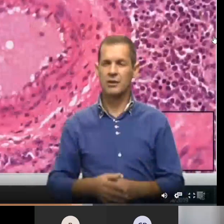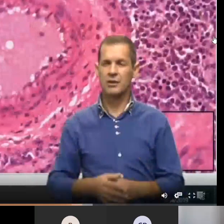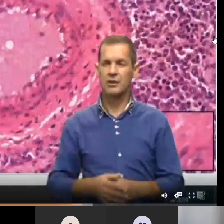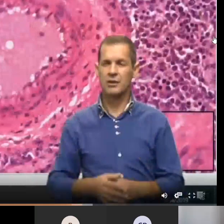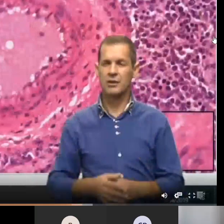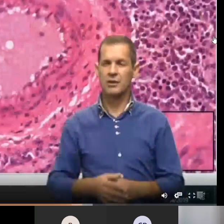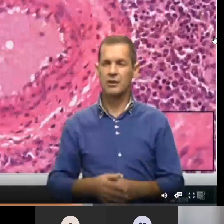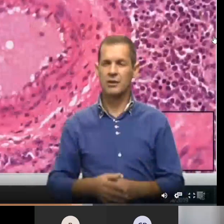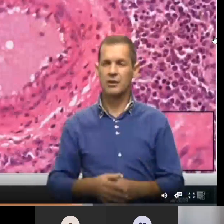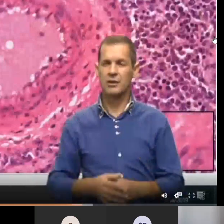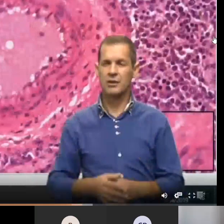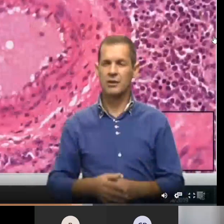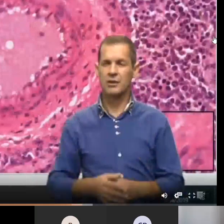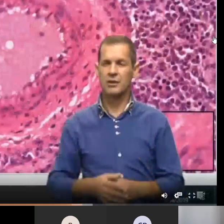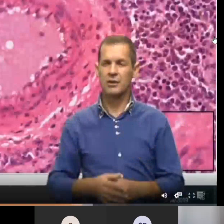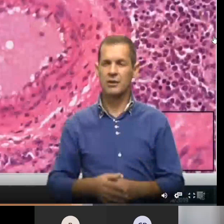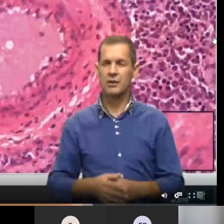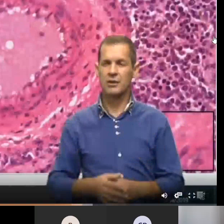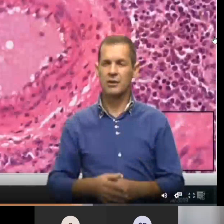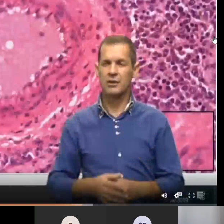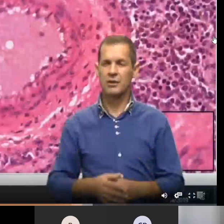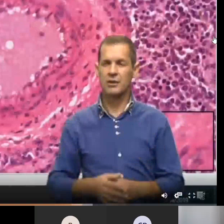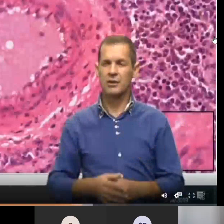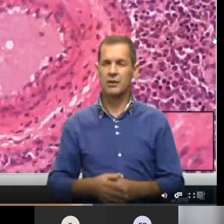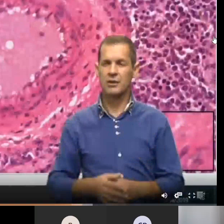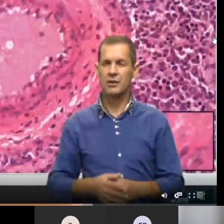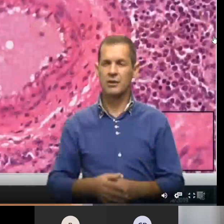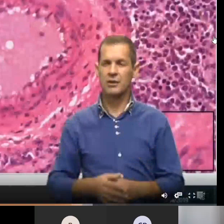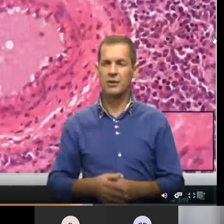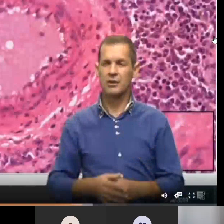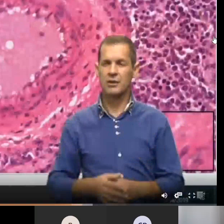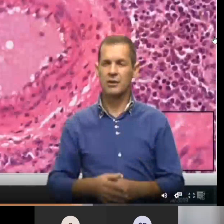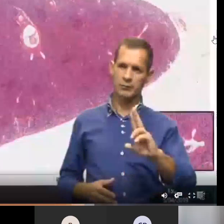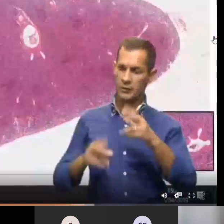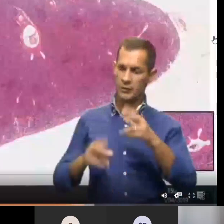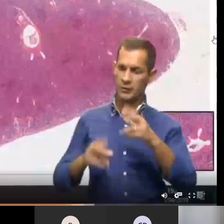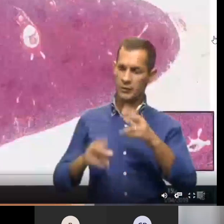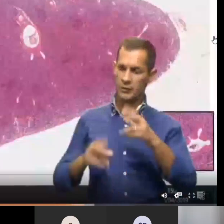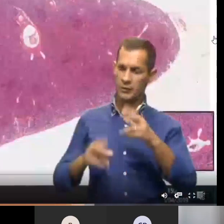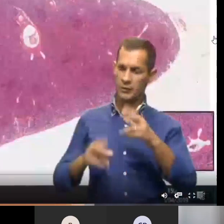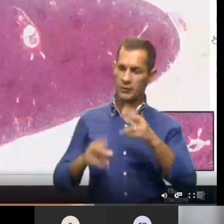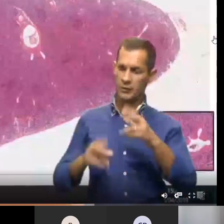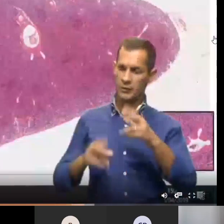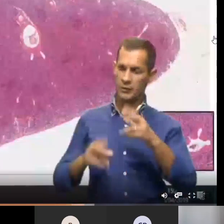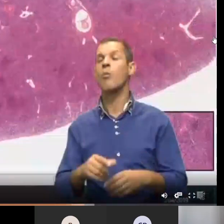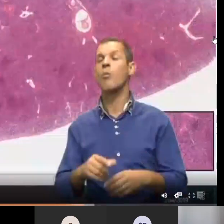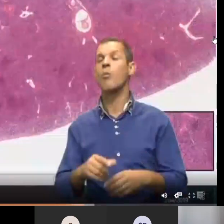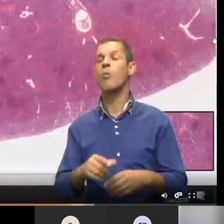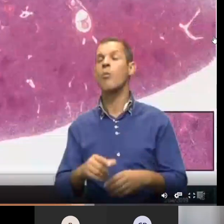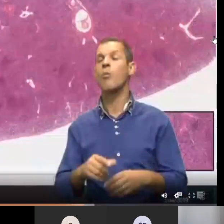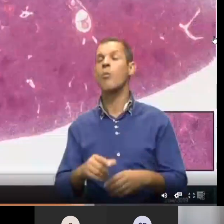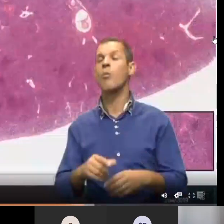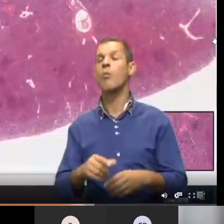no baço, ok? Então temos uma trabécula aqui e mais uma outra nesta